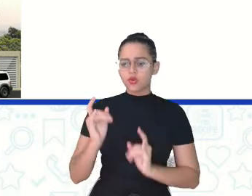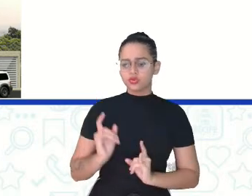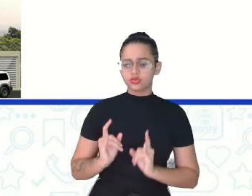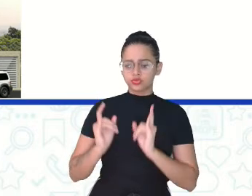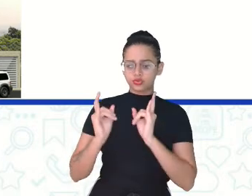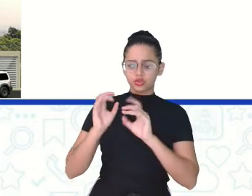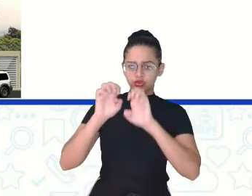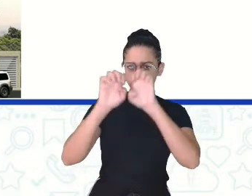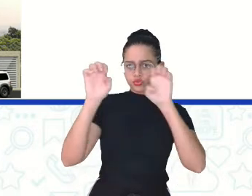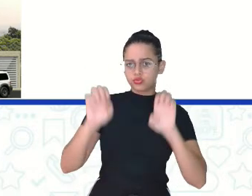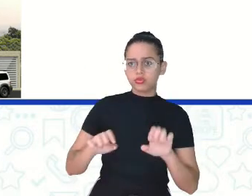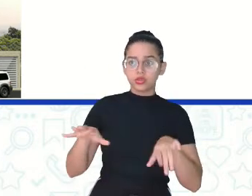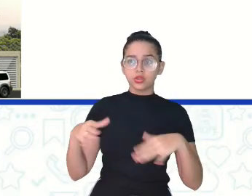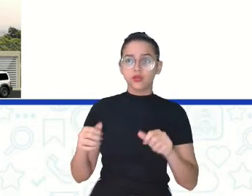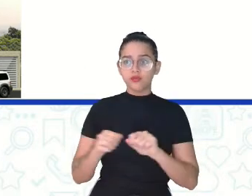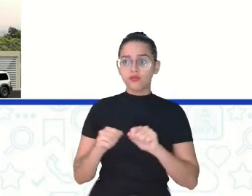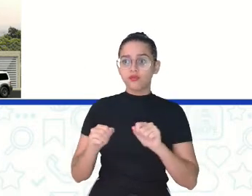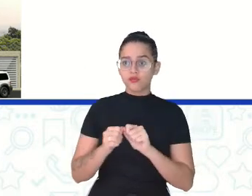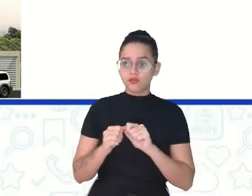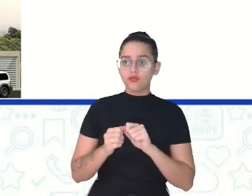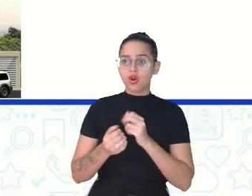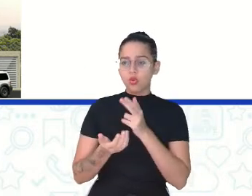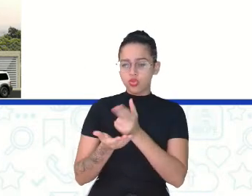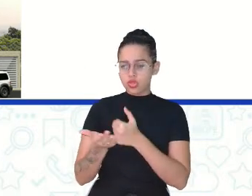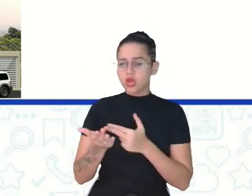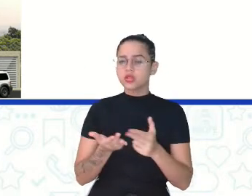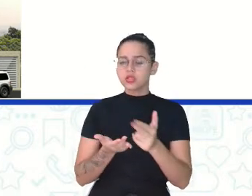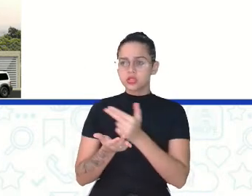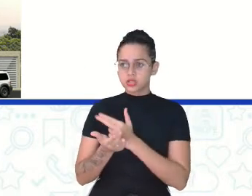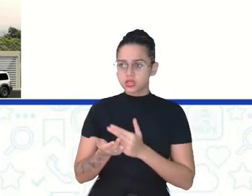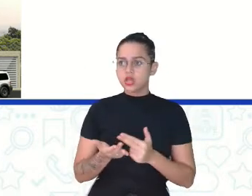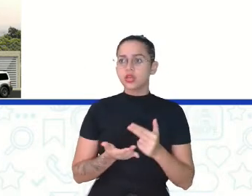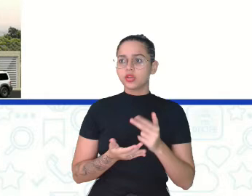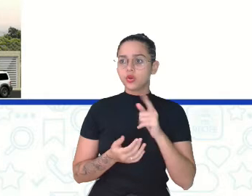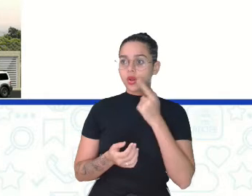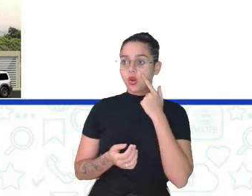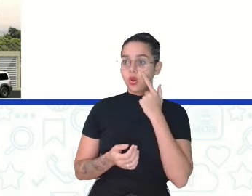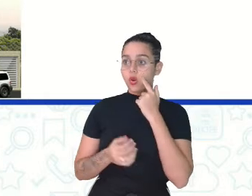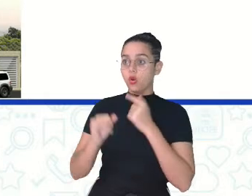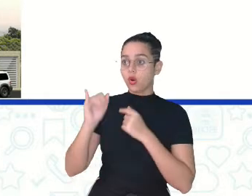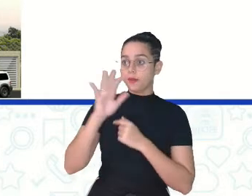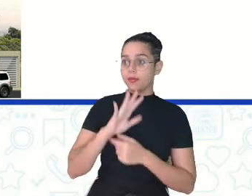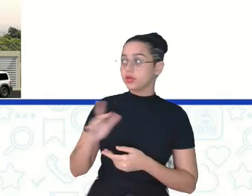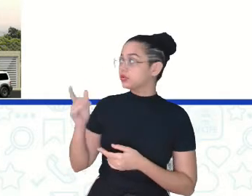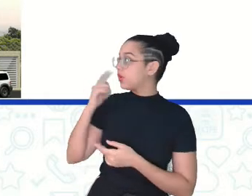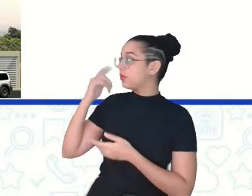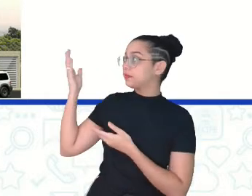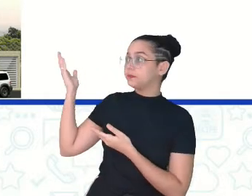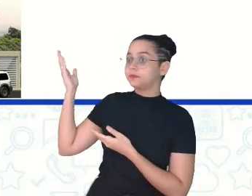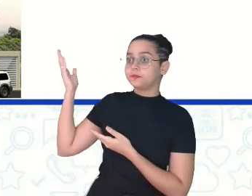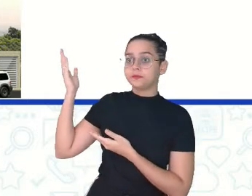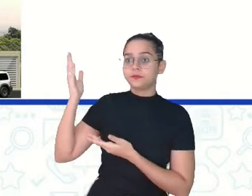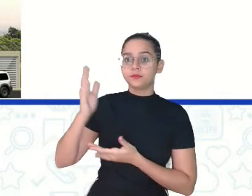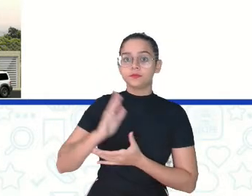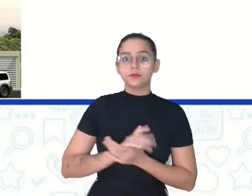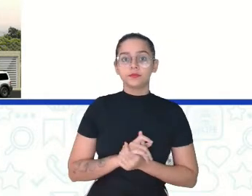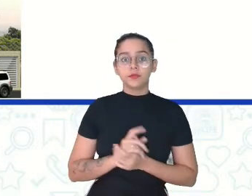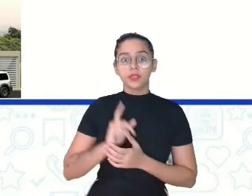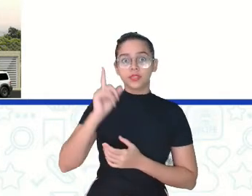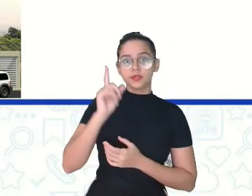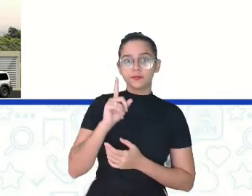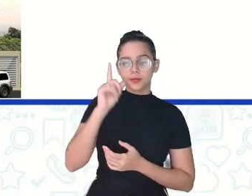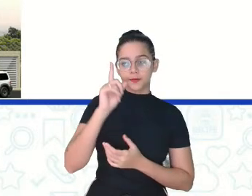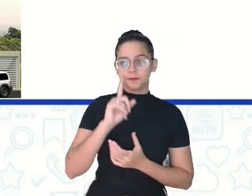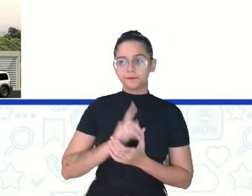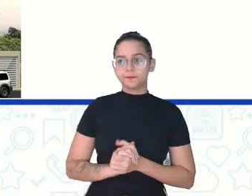Então, você faz aquela planta baixa, né? Que é esta daqui de cima, tá? A imagem de